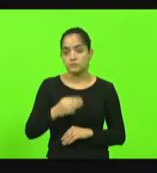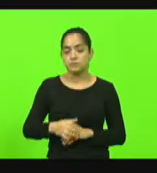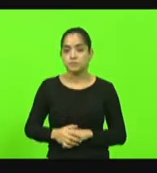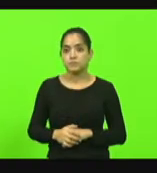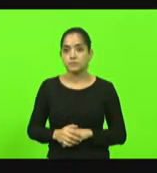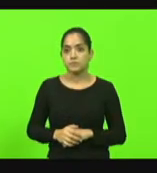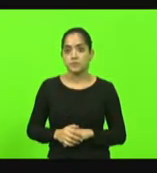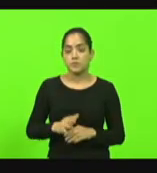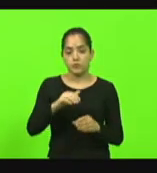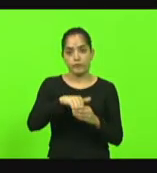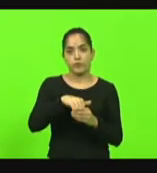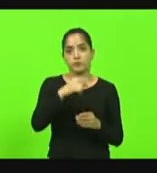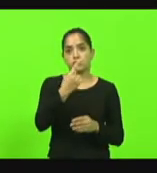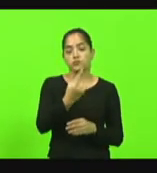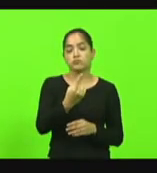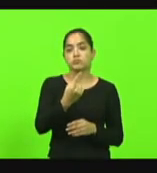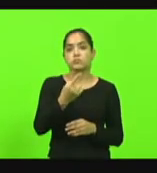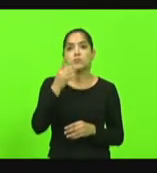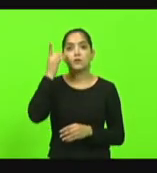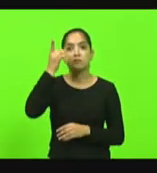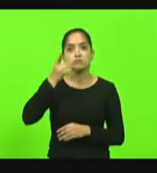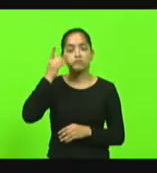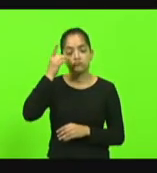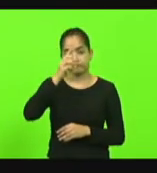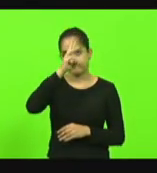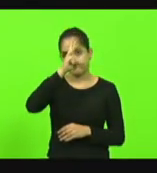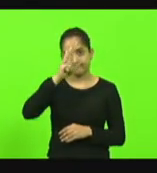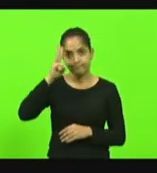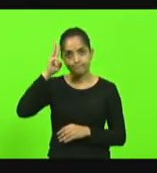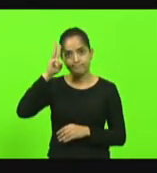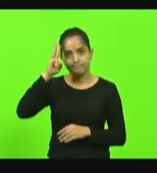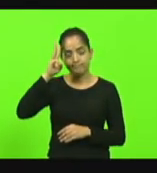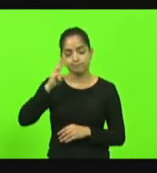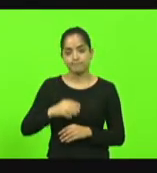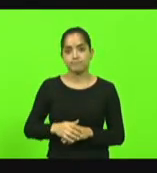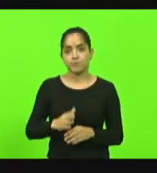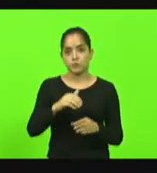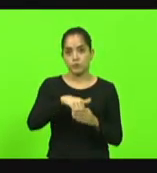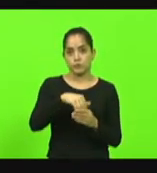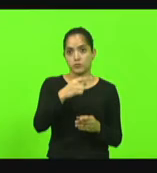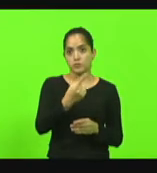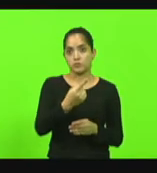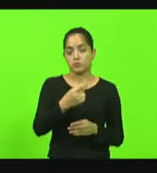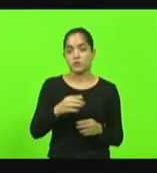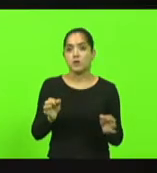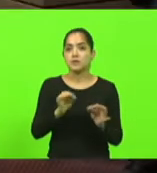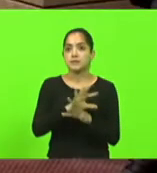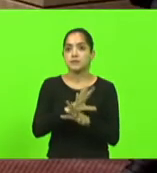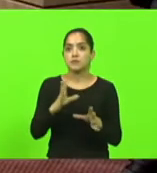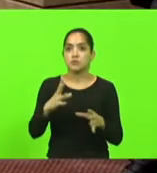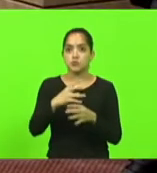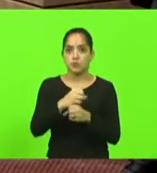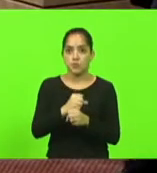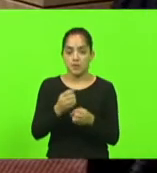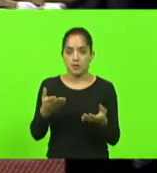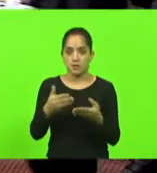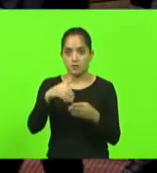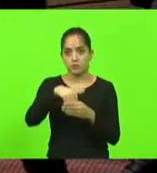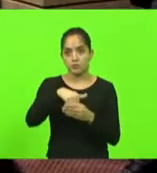Vota um. Como vota deputado Valnei Weber? Vota um, senhor presidente. Cerrada a votação, colho o resultado.